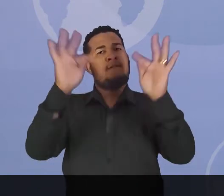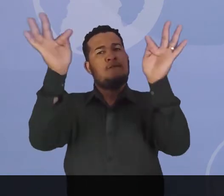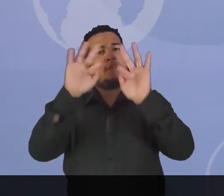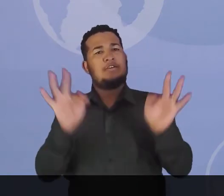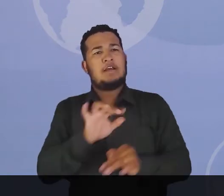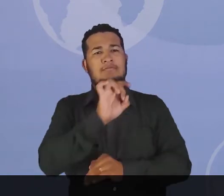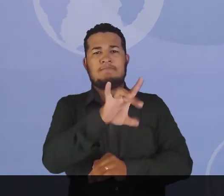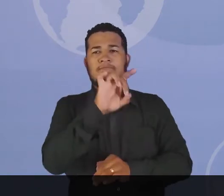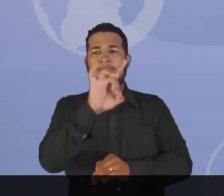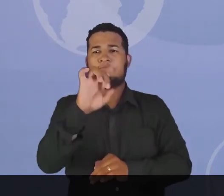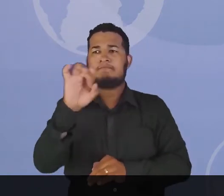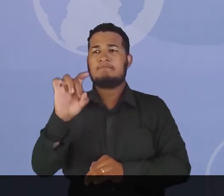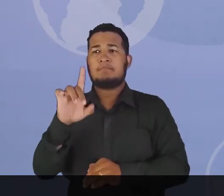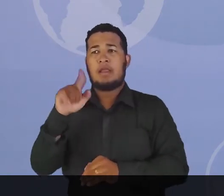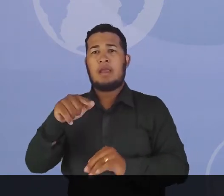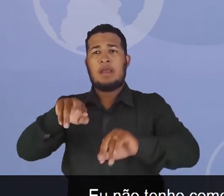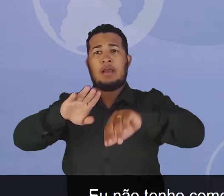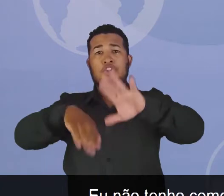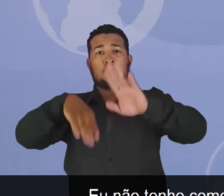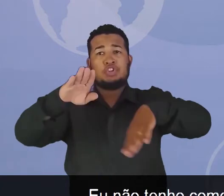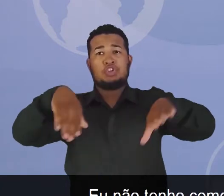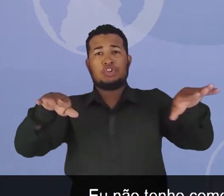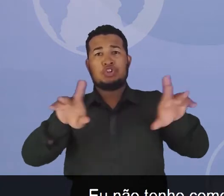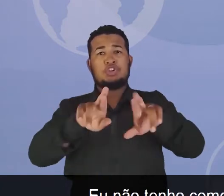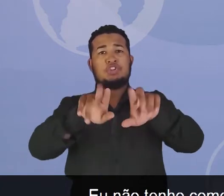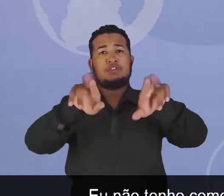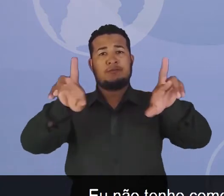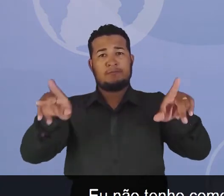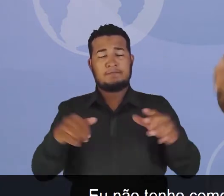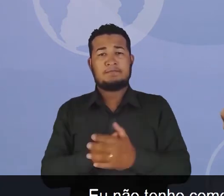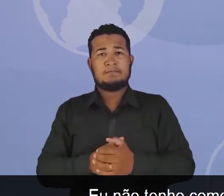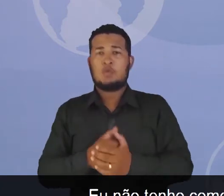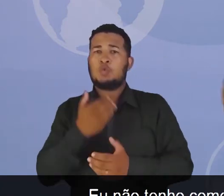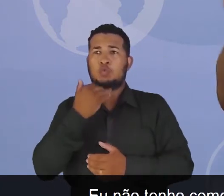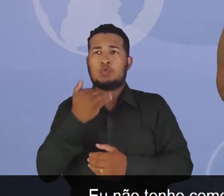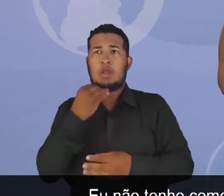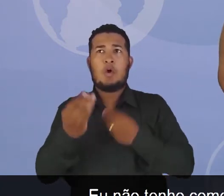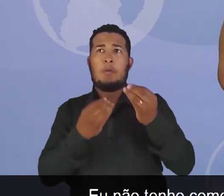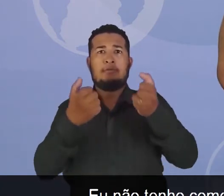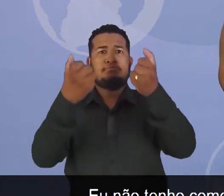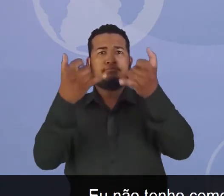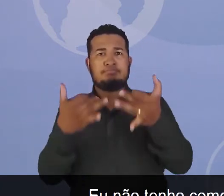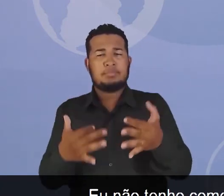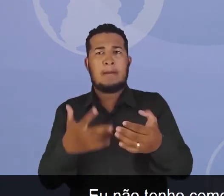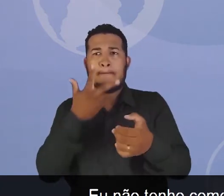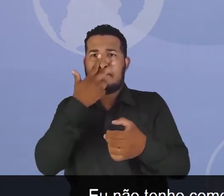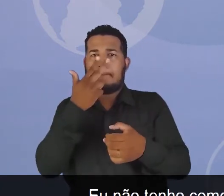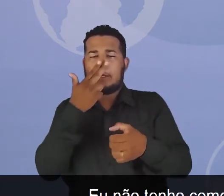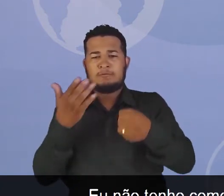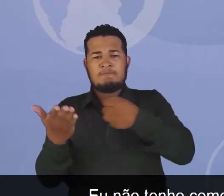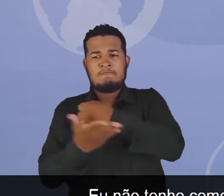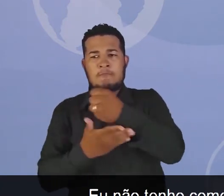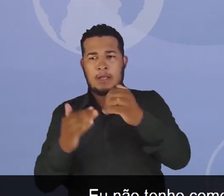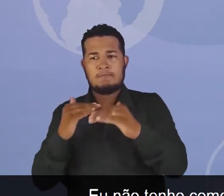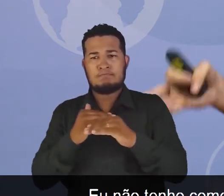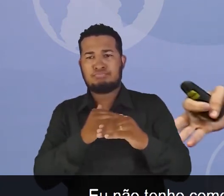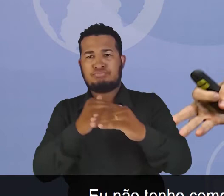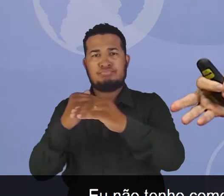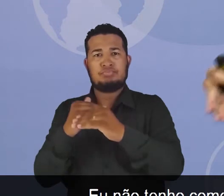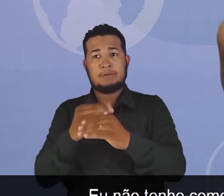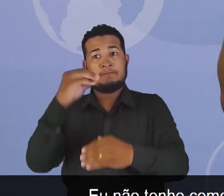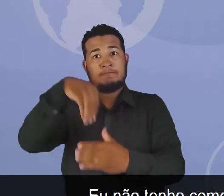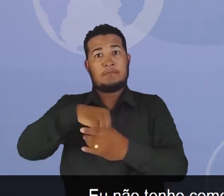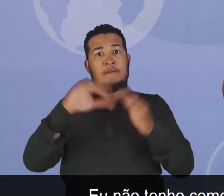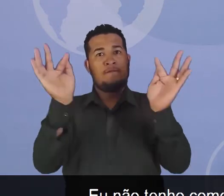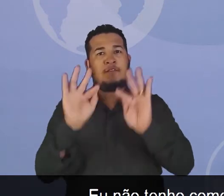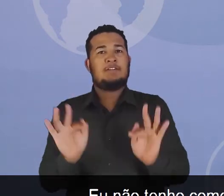pessoa é diferente. Eu não tenho como estabelecer uma base comum na